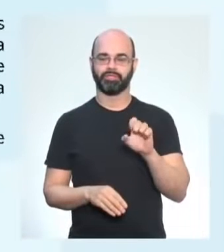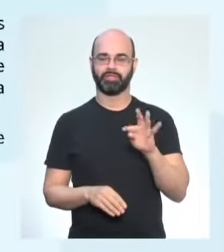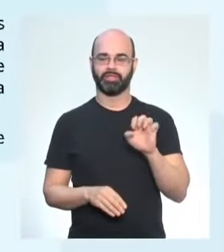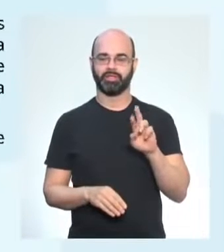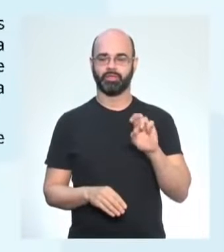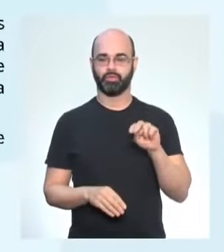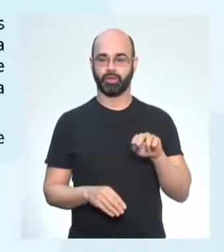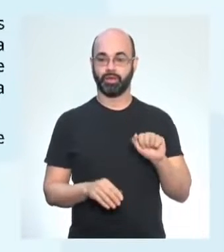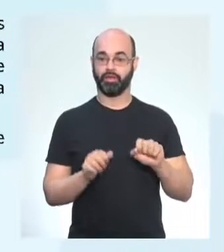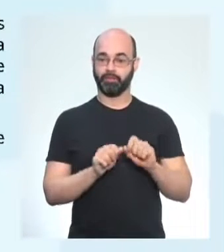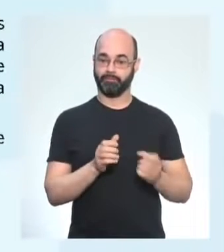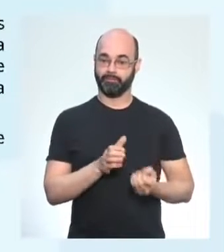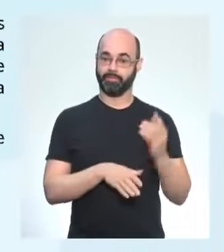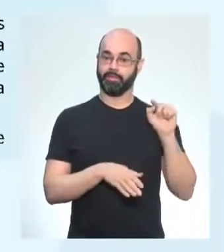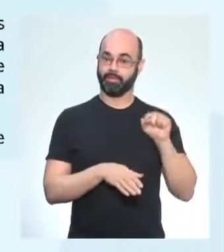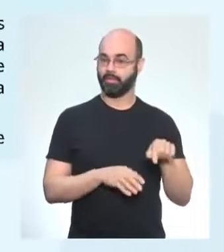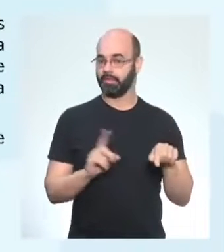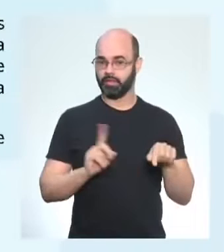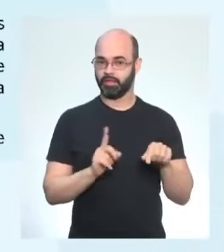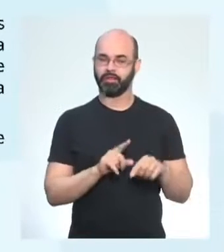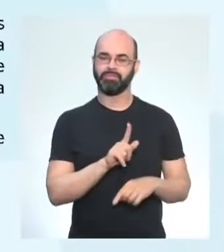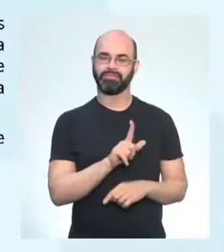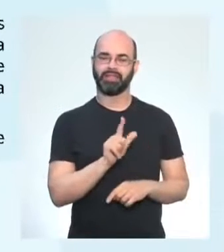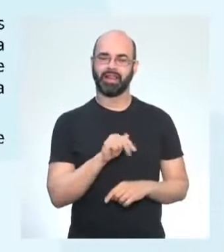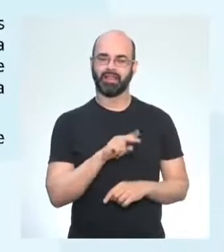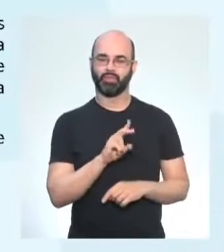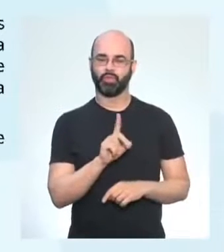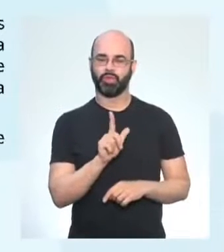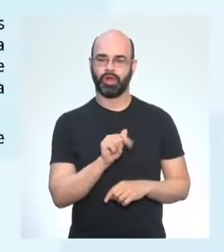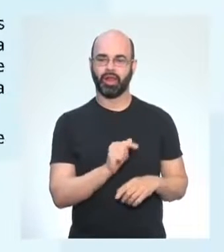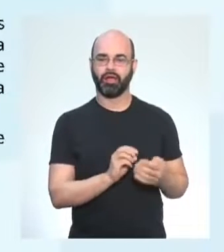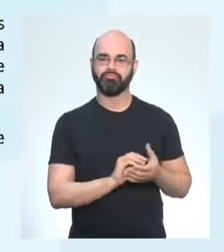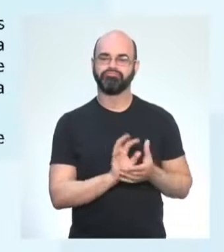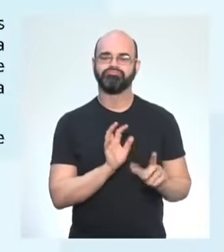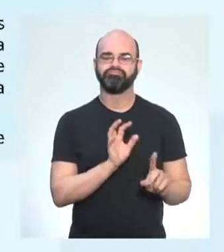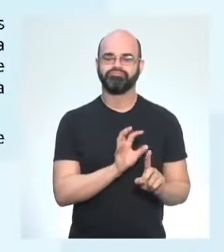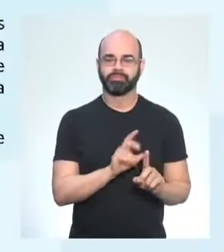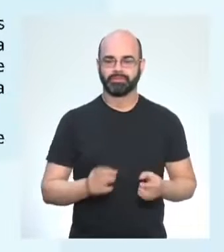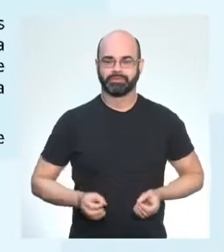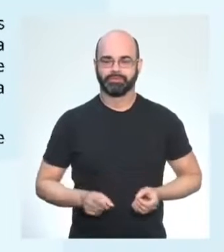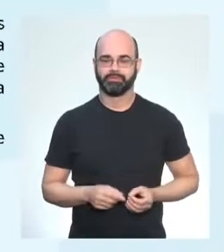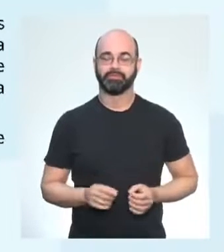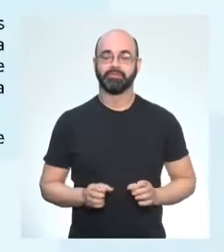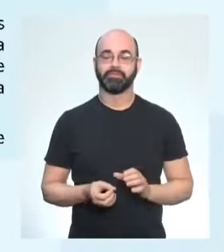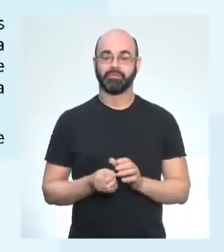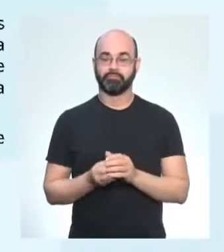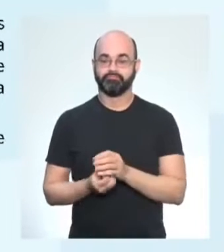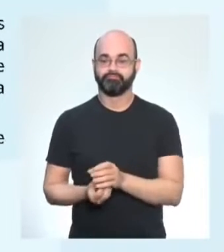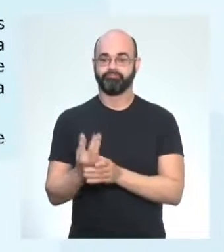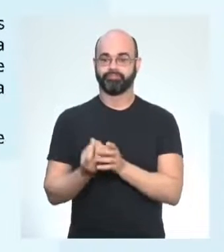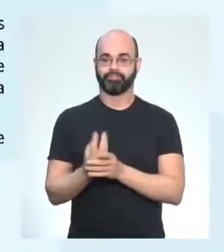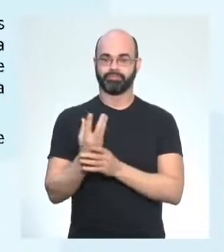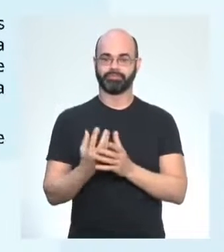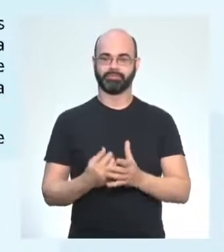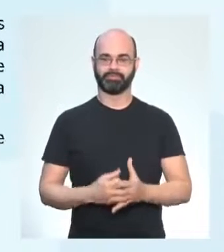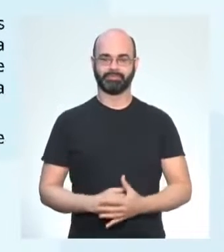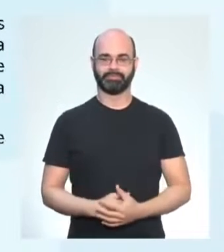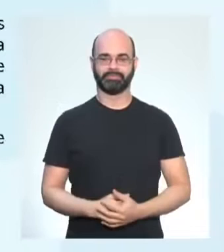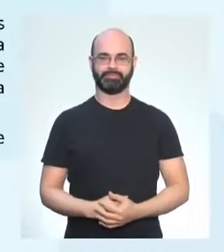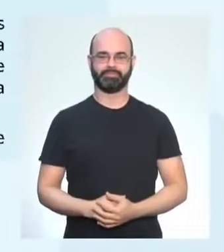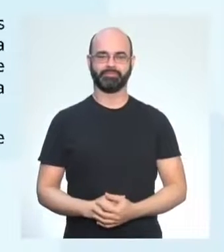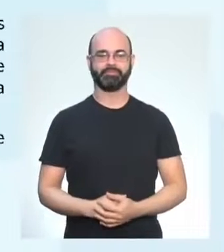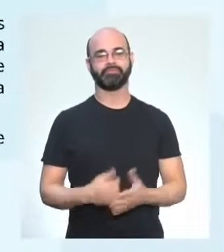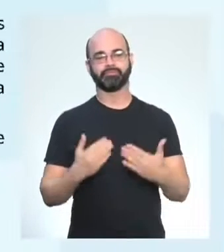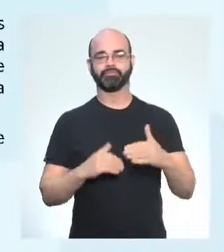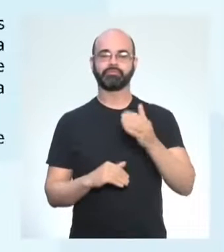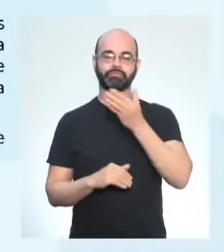produzida aqui, mas é essa glândula que vai estimular a glândula lá no ovário a estimular, a produzir. Tá? E nos